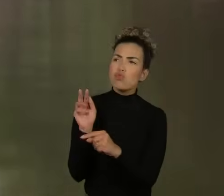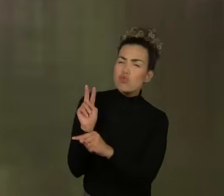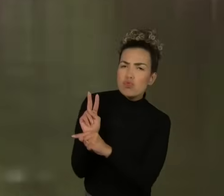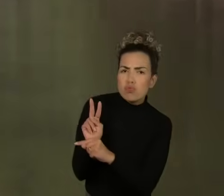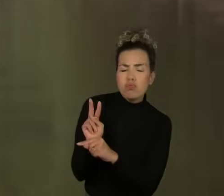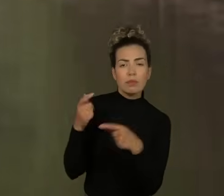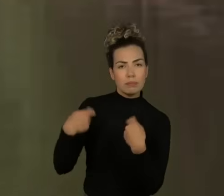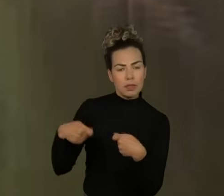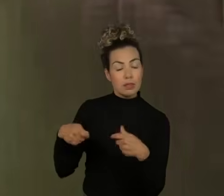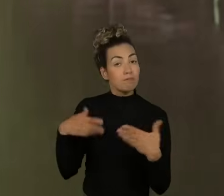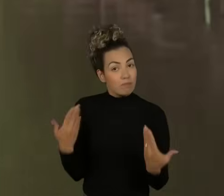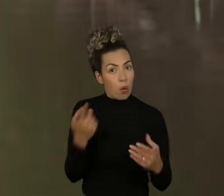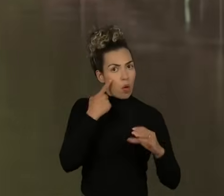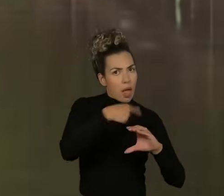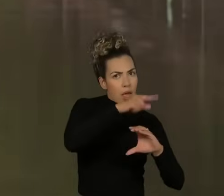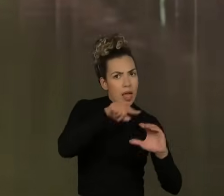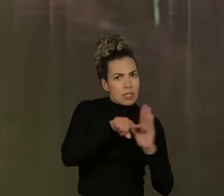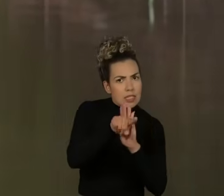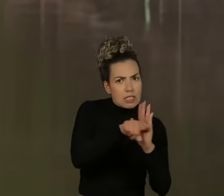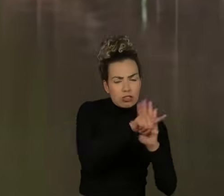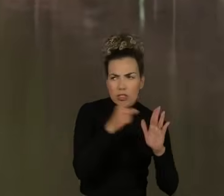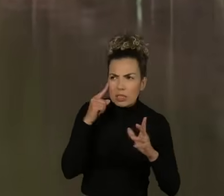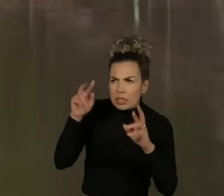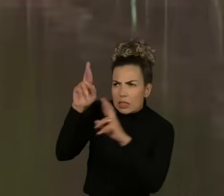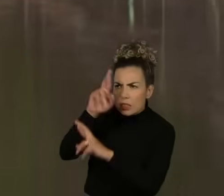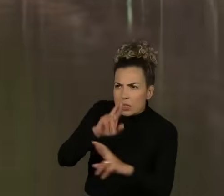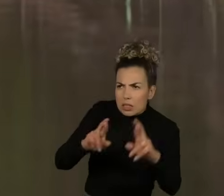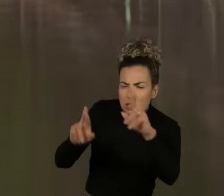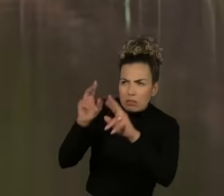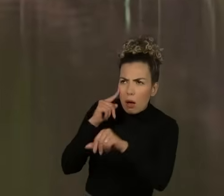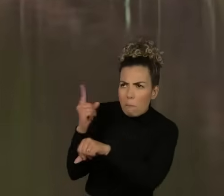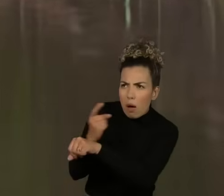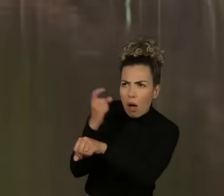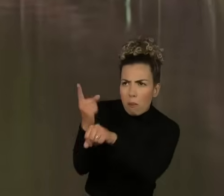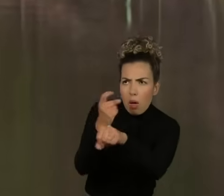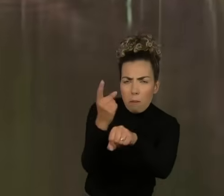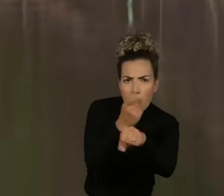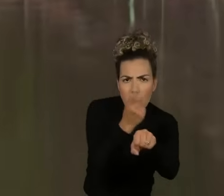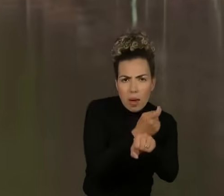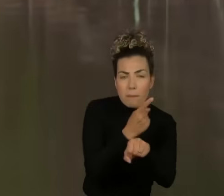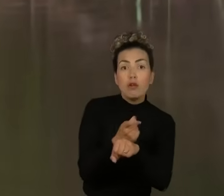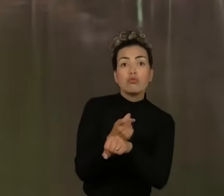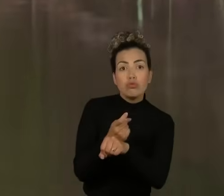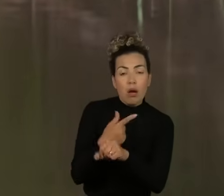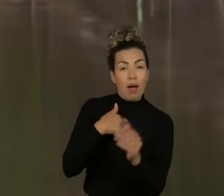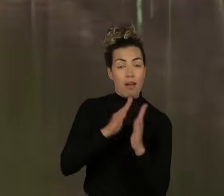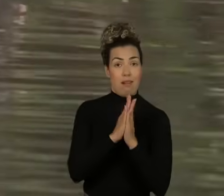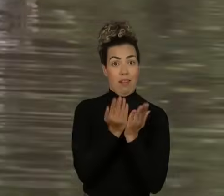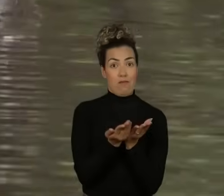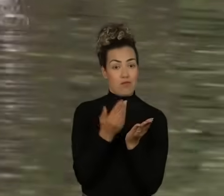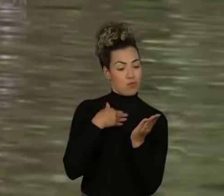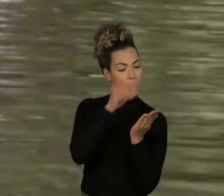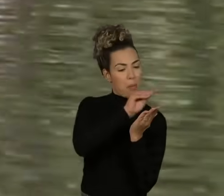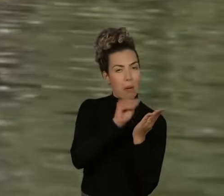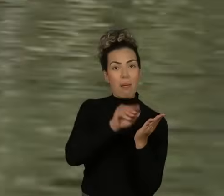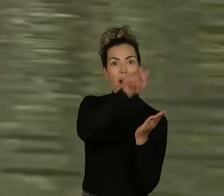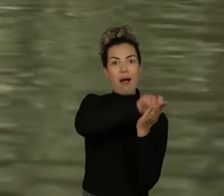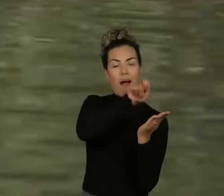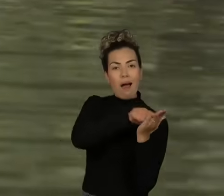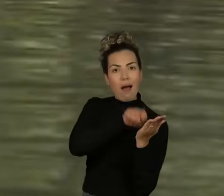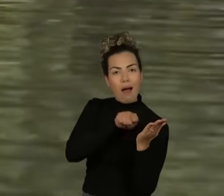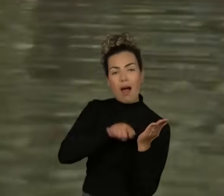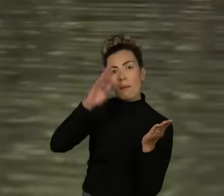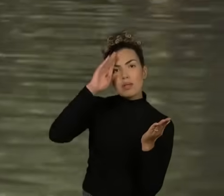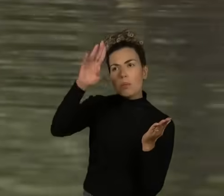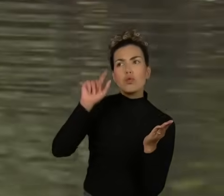cientistas e ambientalistas elaboraram um livro que resume o que se sabe sobre a biologia, ecologia e